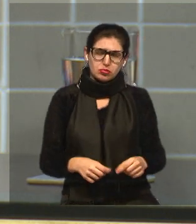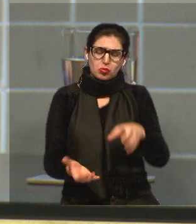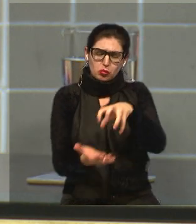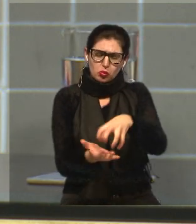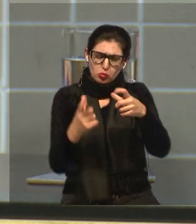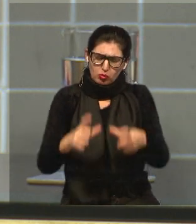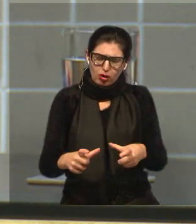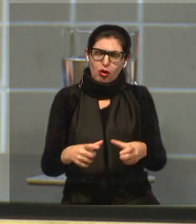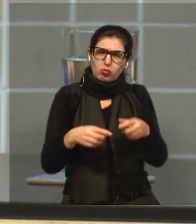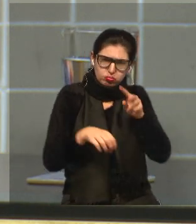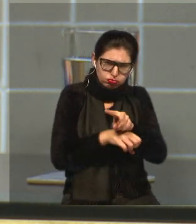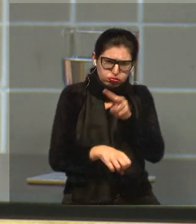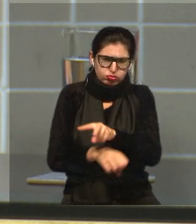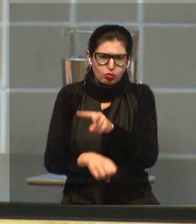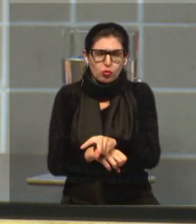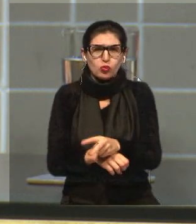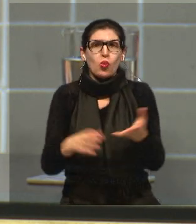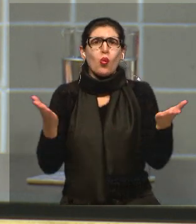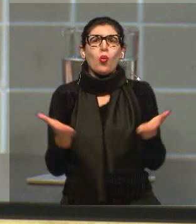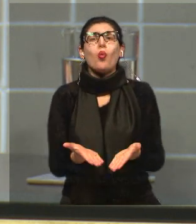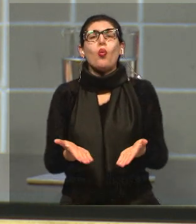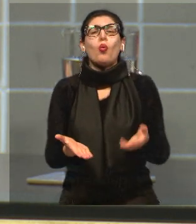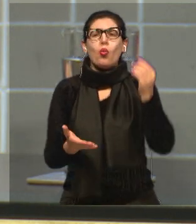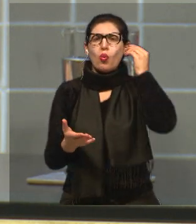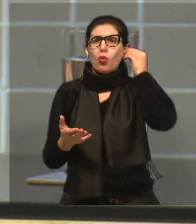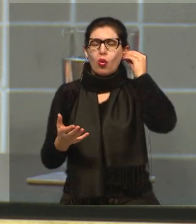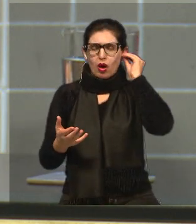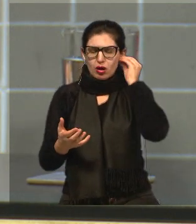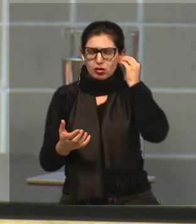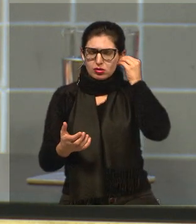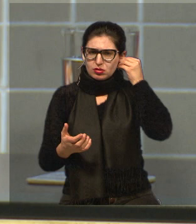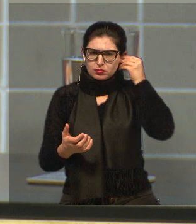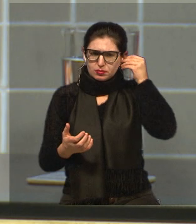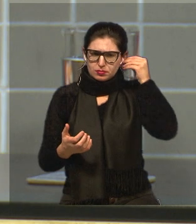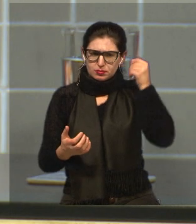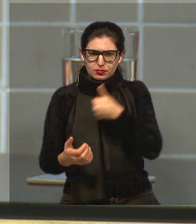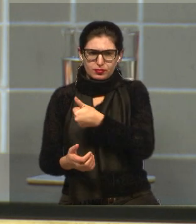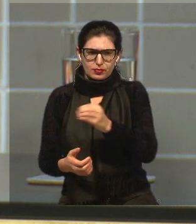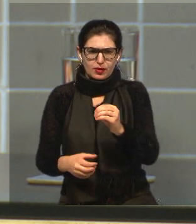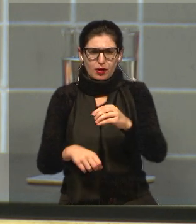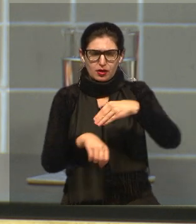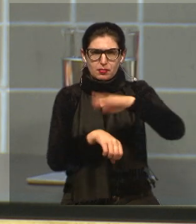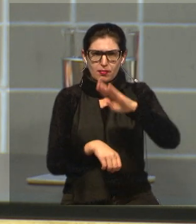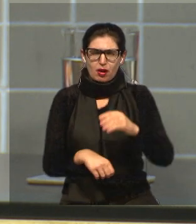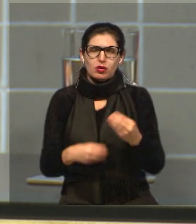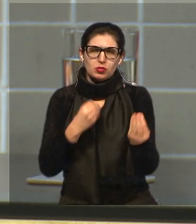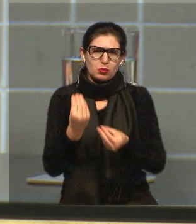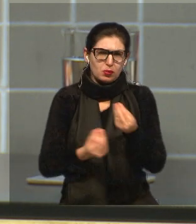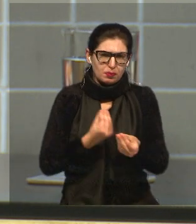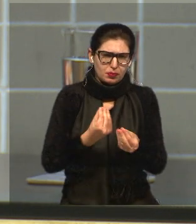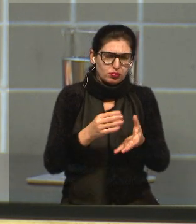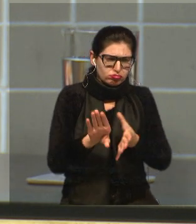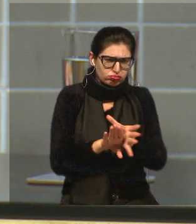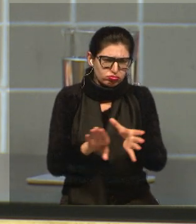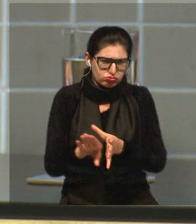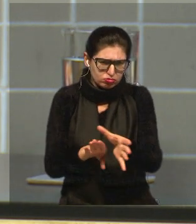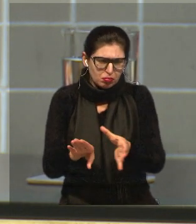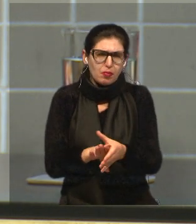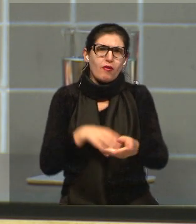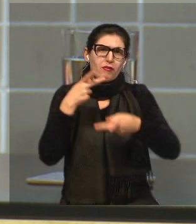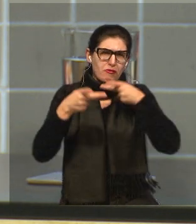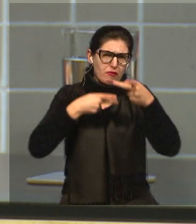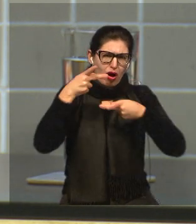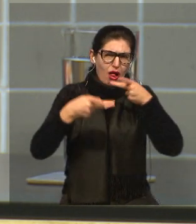frequentes hoje que temos, a gente colocou as 10 mais hoje, que é orientação, denúncia em primeiro